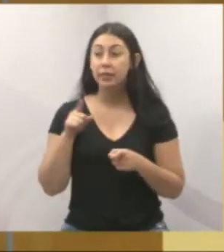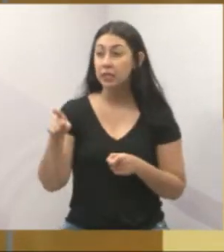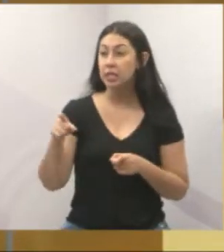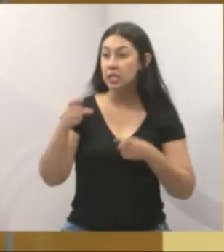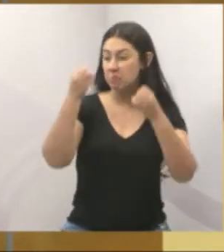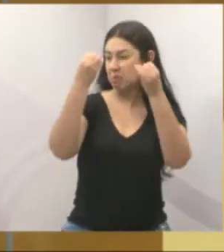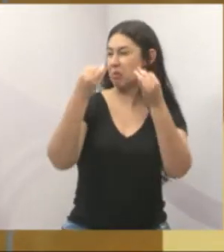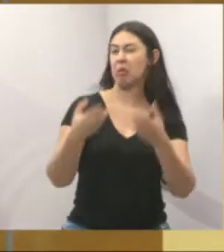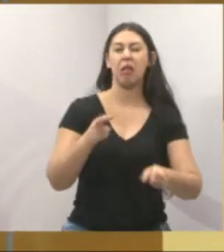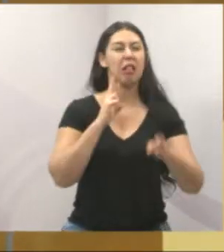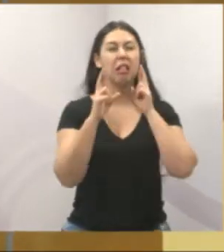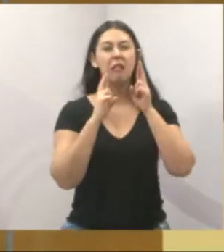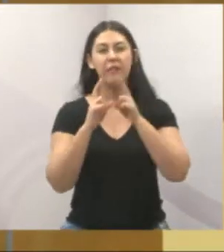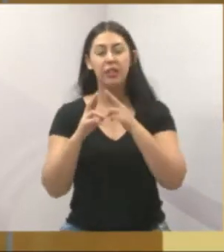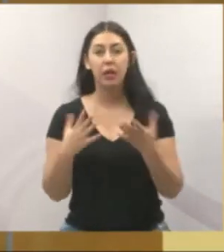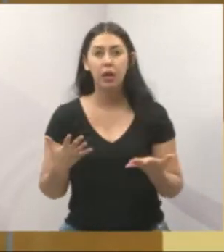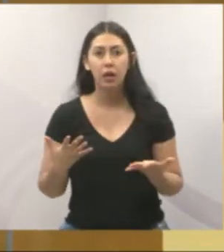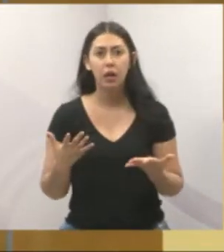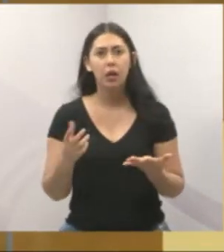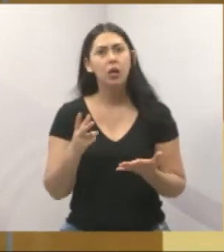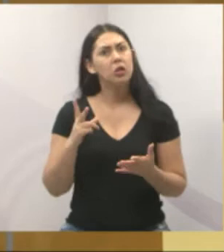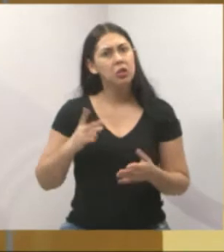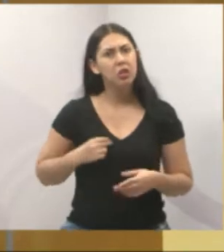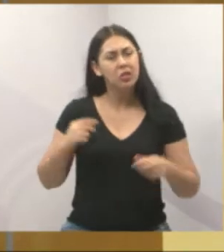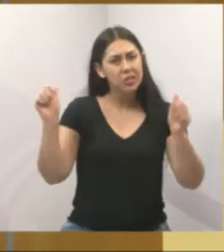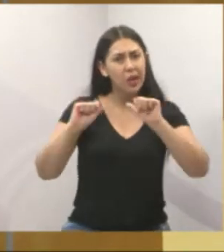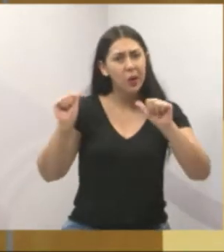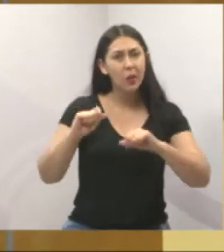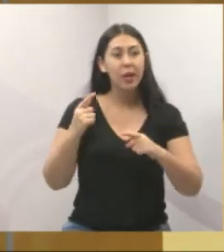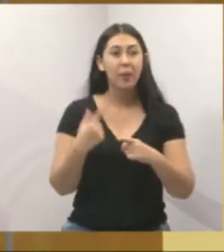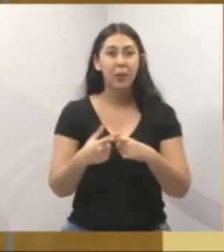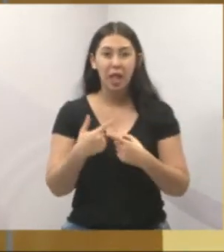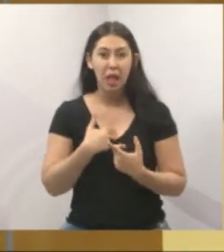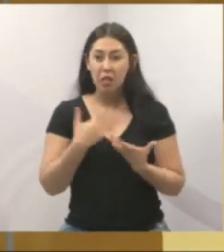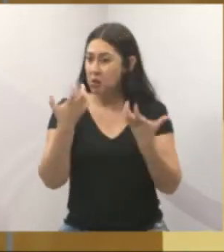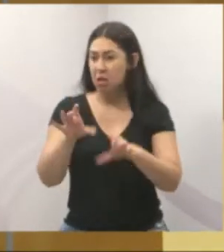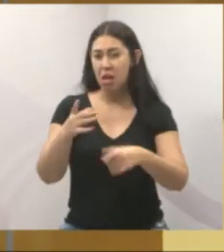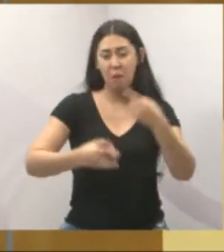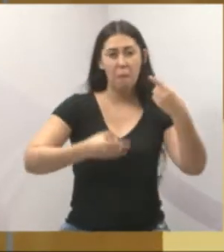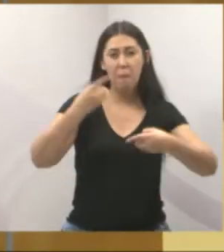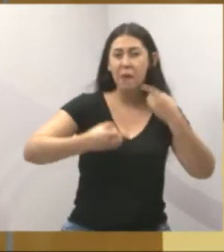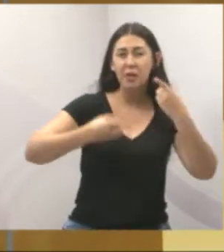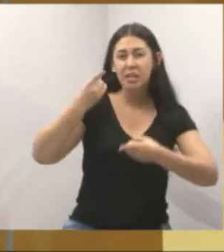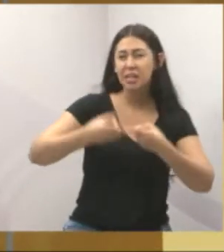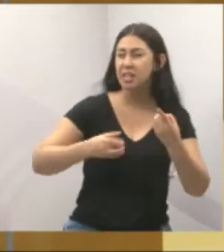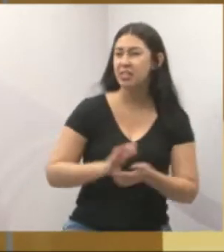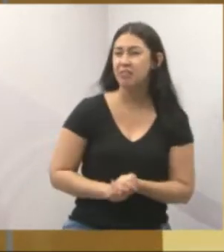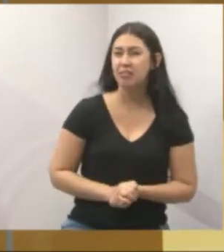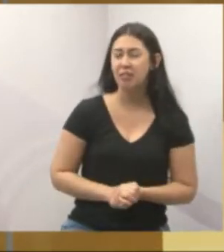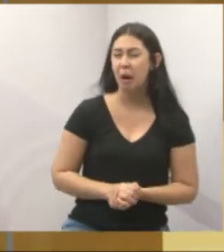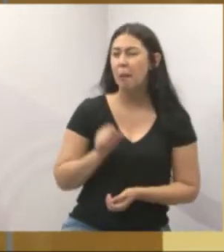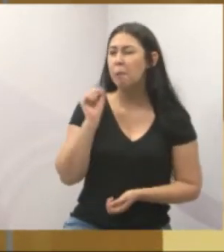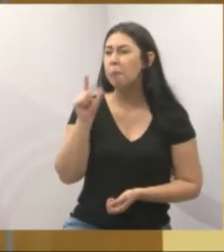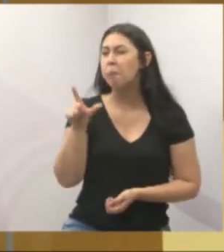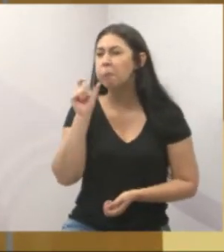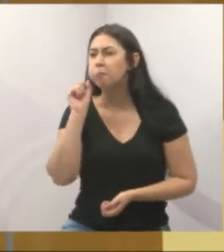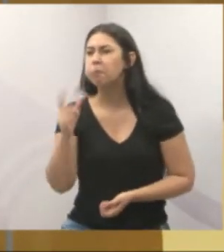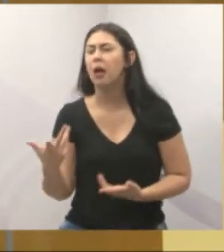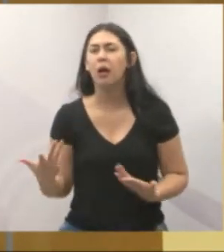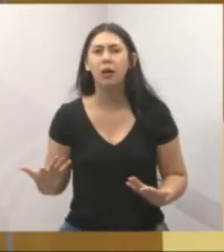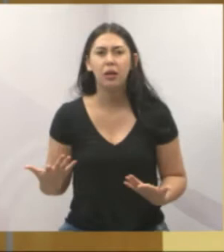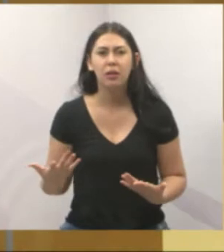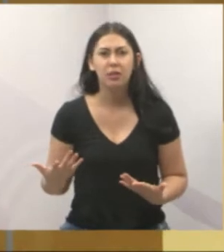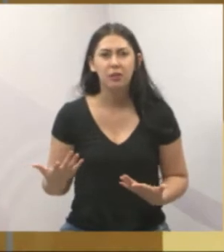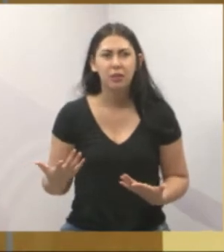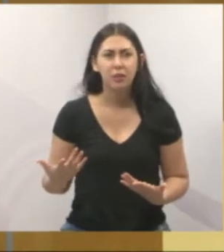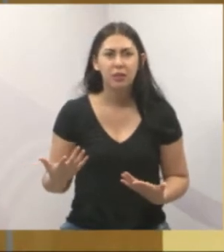Isso é muito ruim, porque eu não quero fazer política dessa forma, de ficar xingando, de ficar se referindo às pessoas